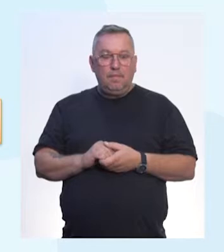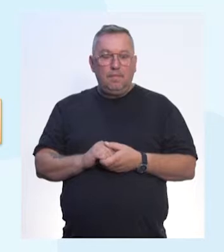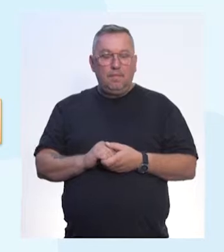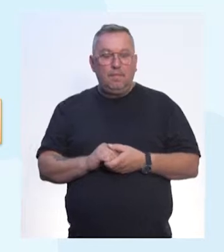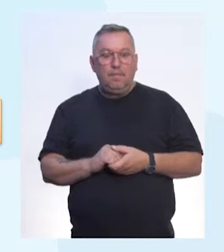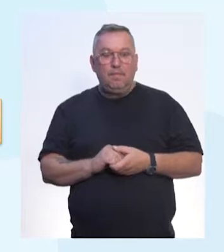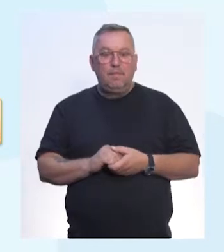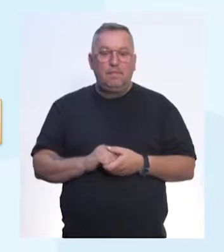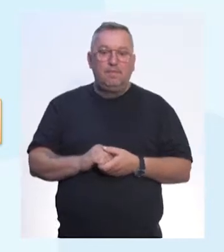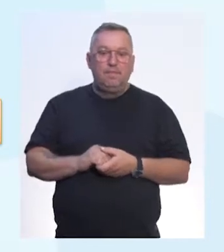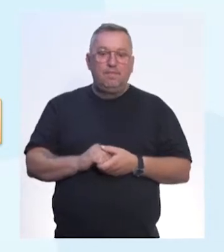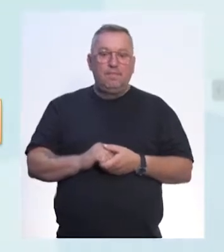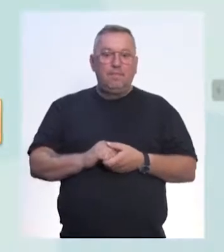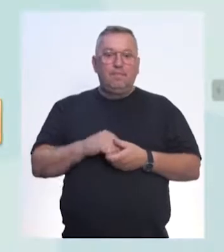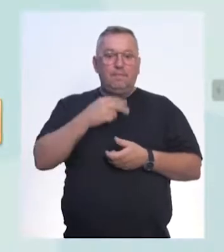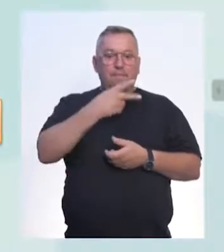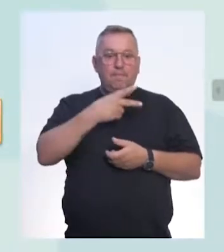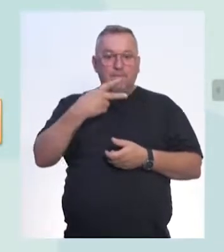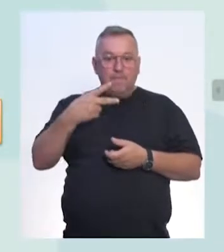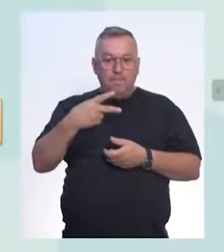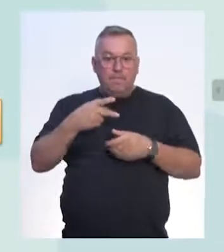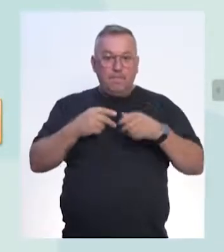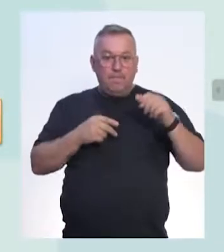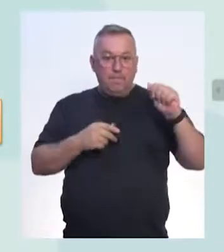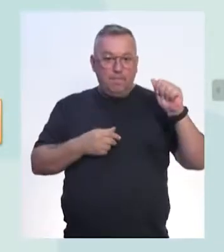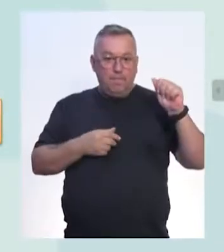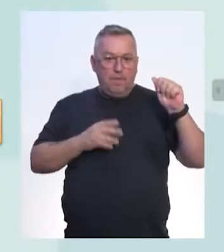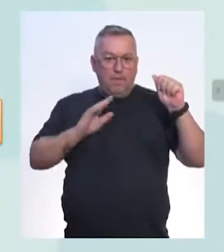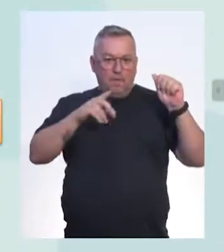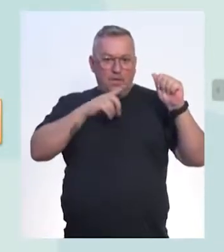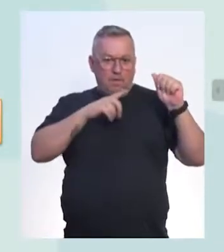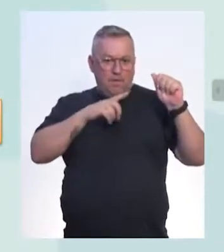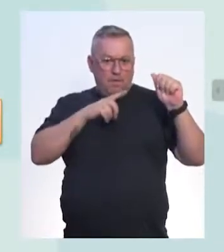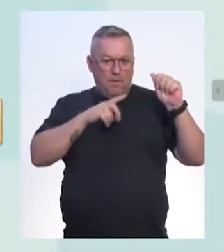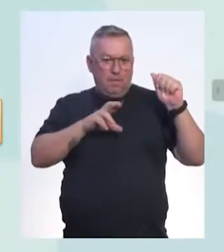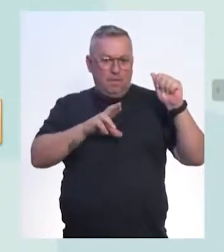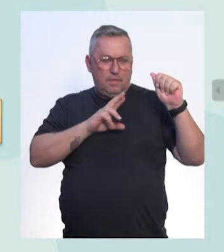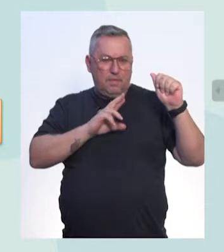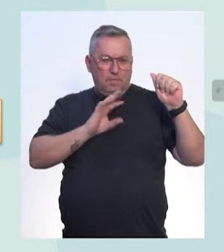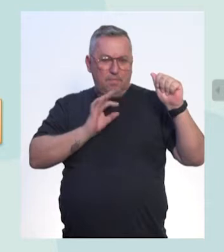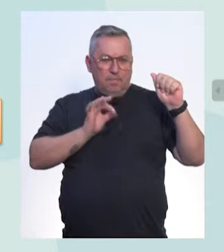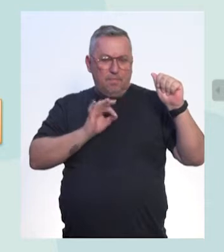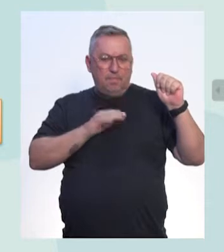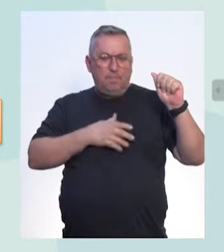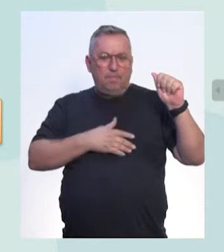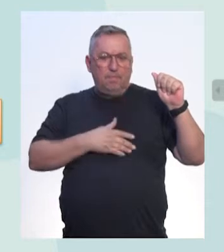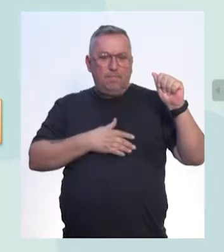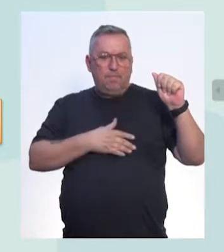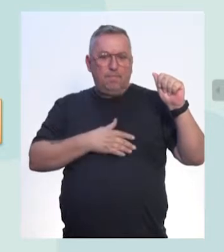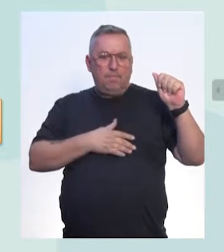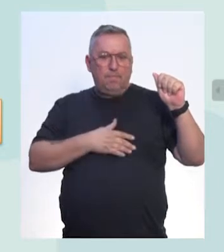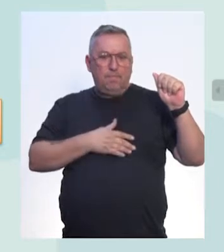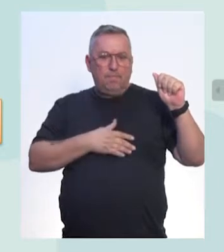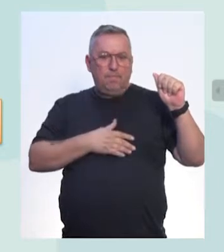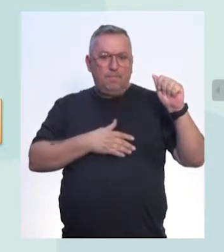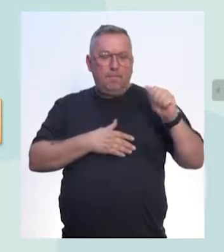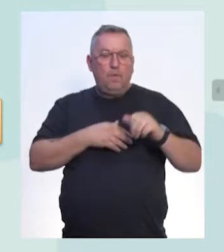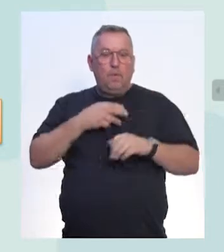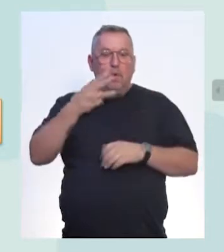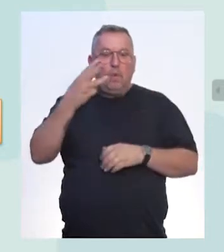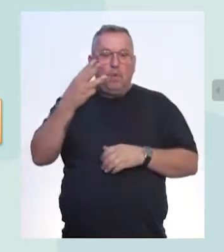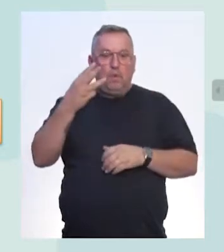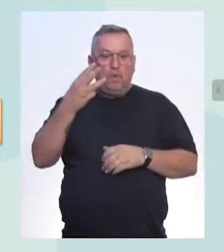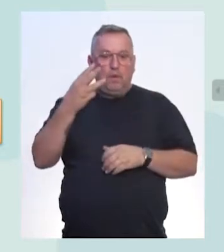fiz? 22 é o nosso A, porque eu já tenho o x aqui representado, correto? O